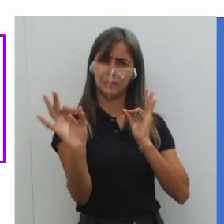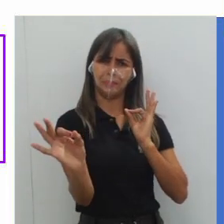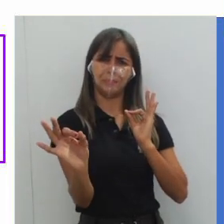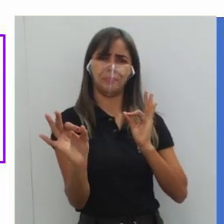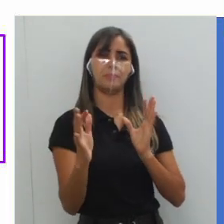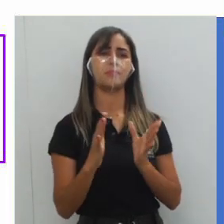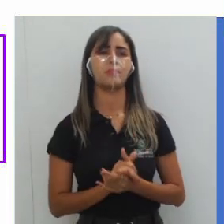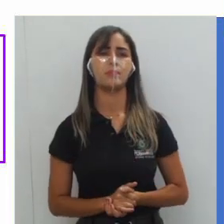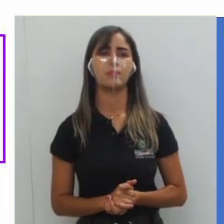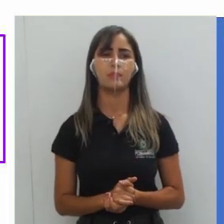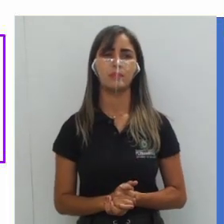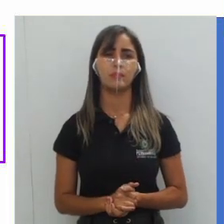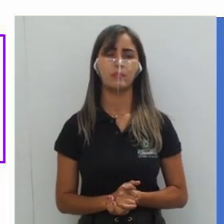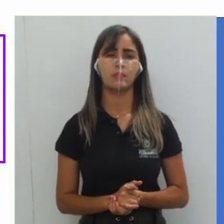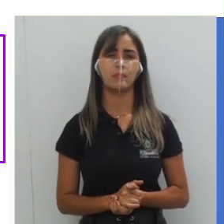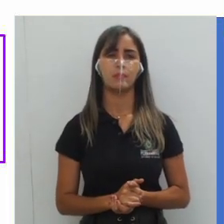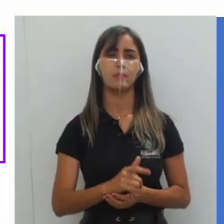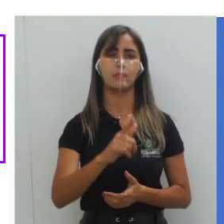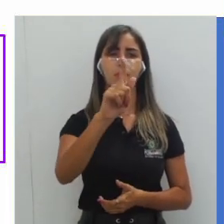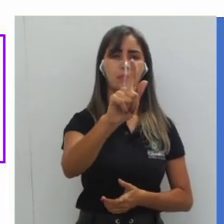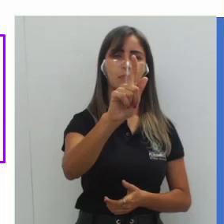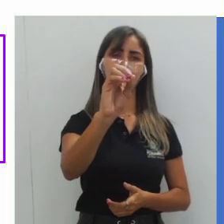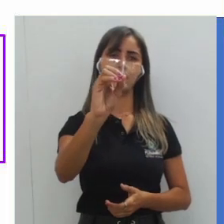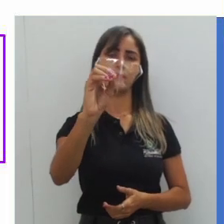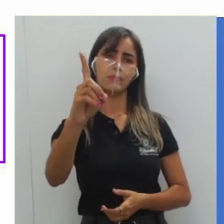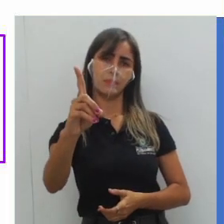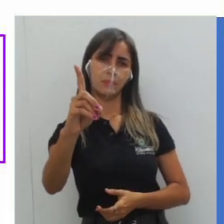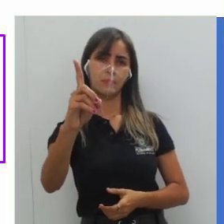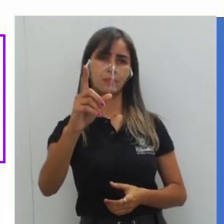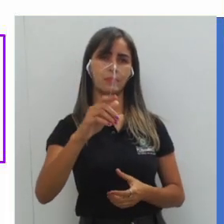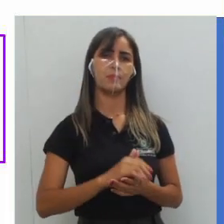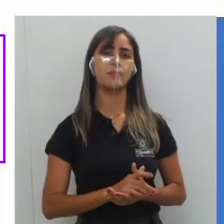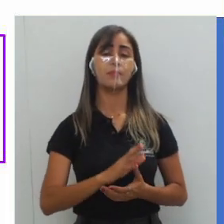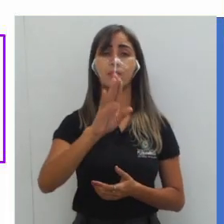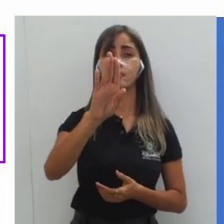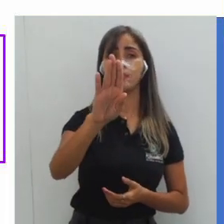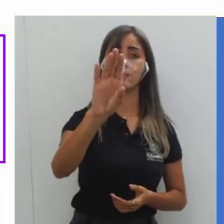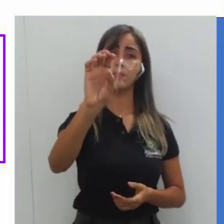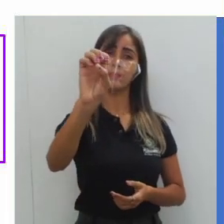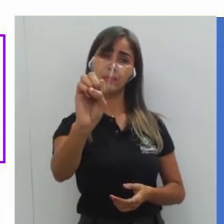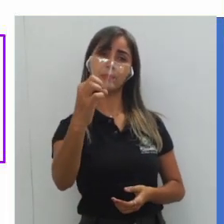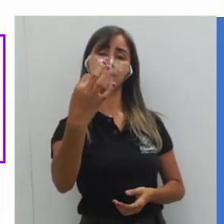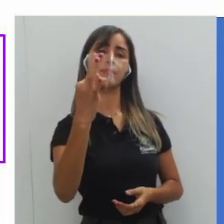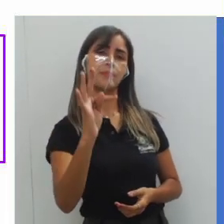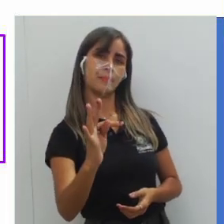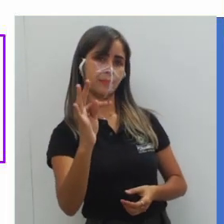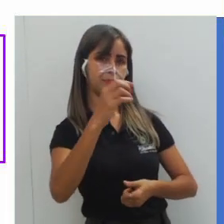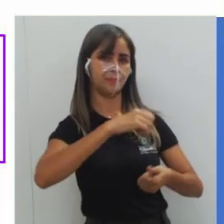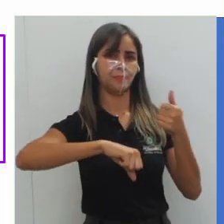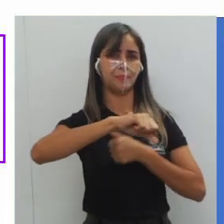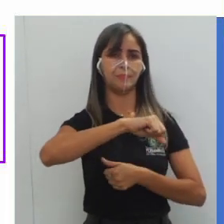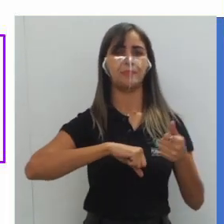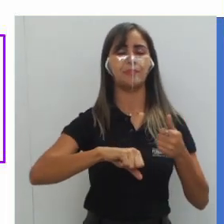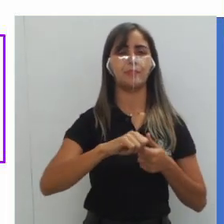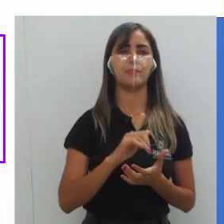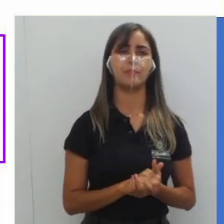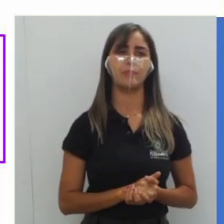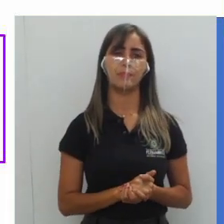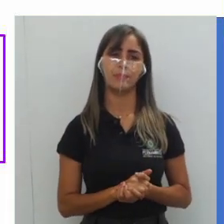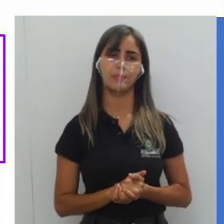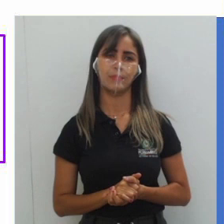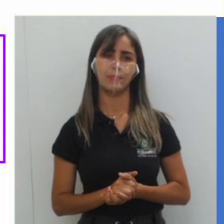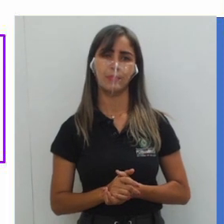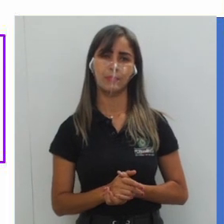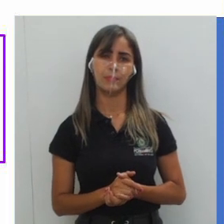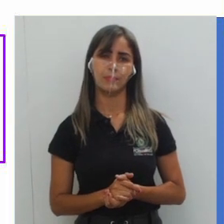longe ou bem mais distante. Good, para aumentar, ele fica best. Se eu digo you are the